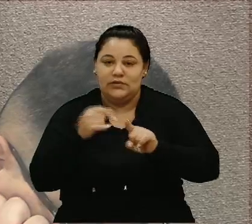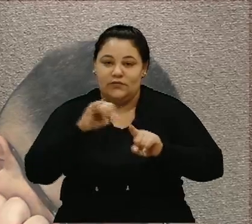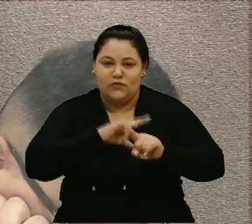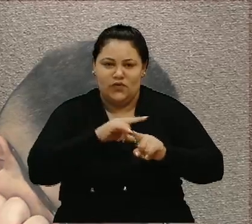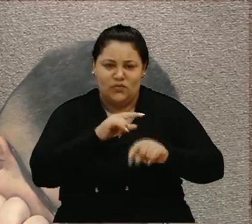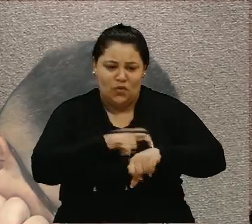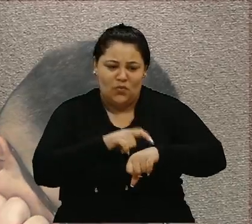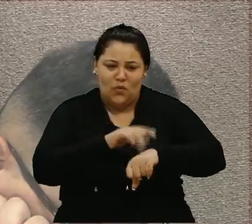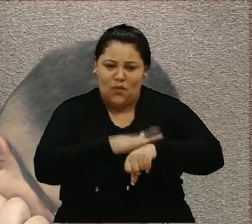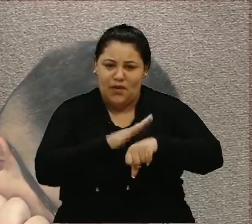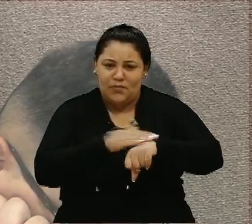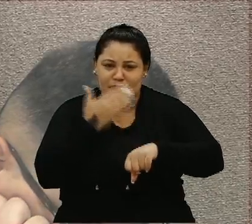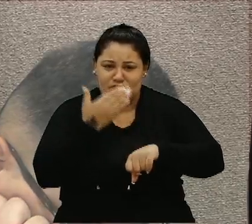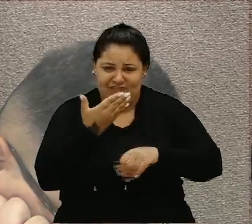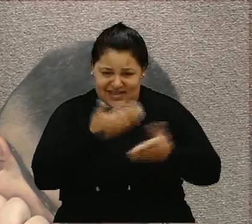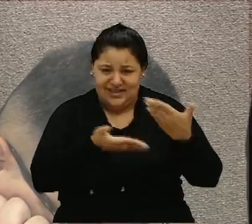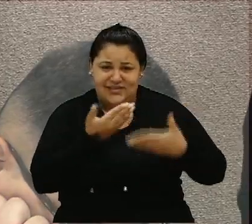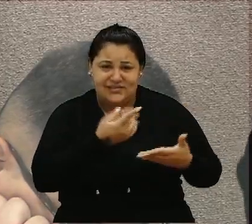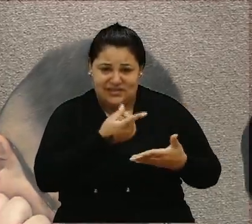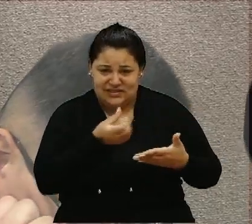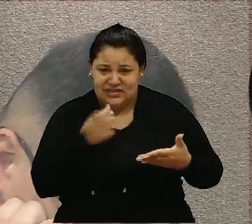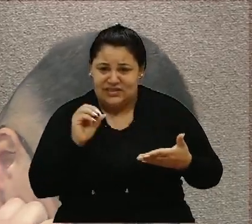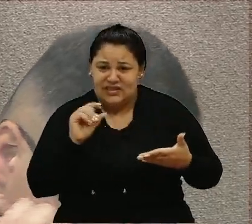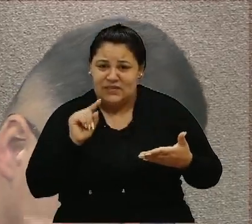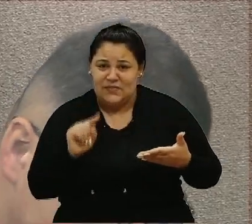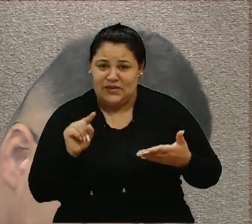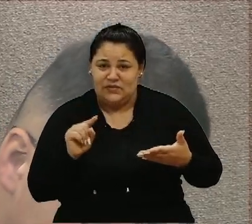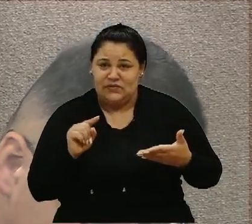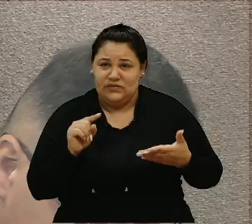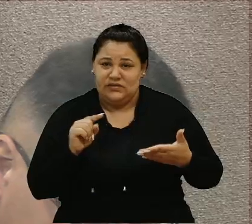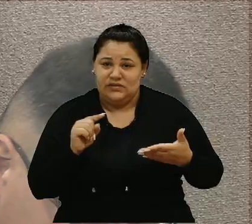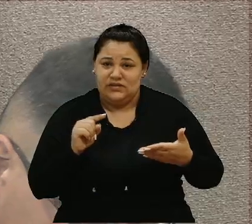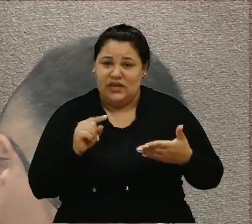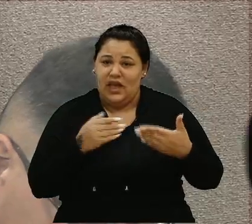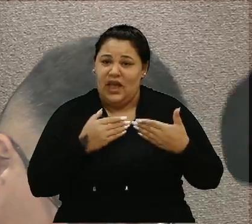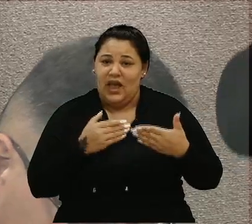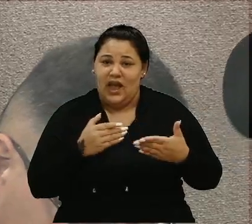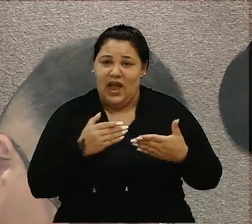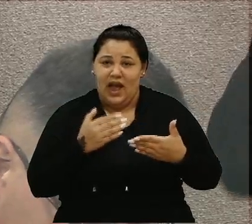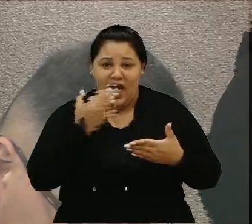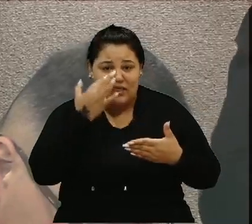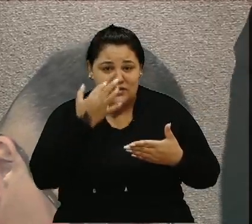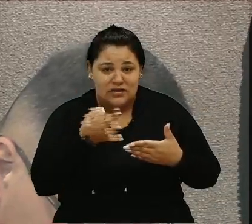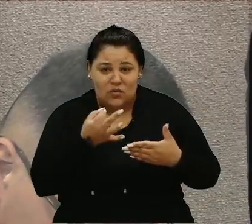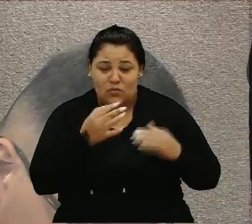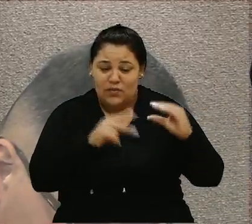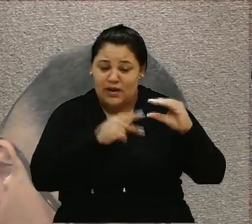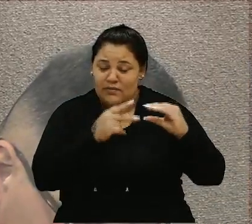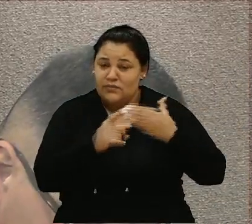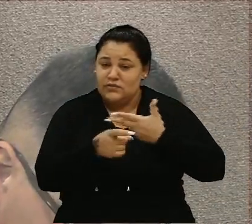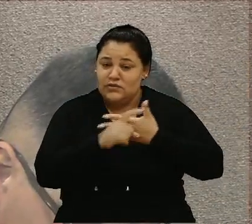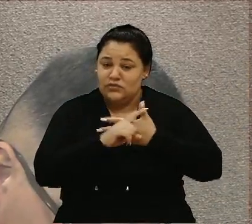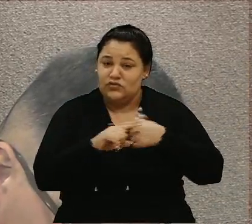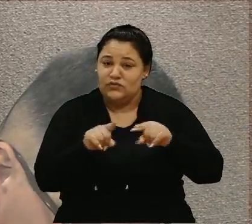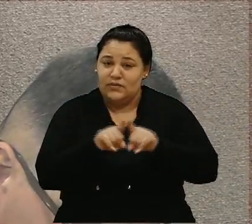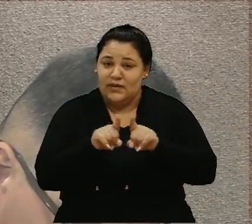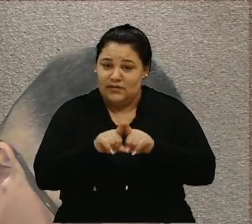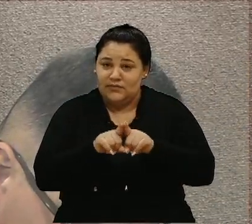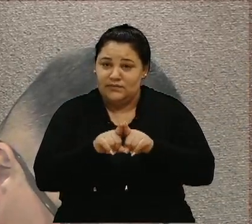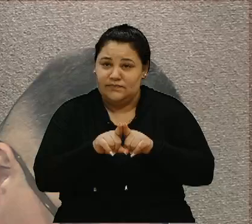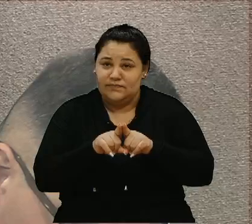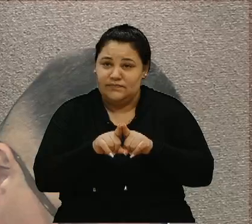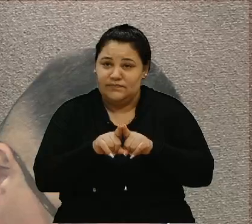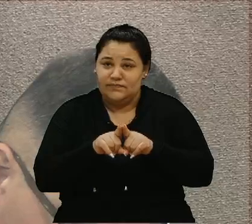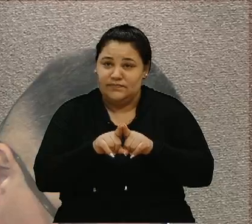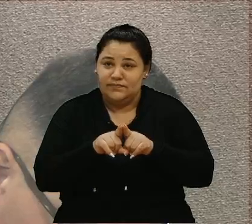que vai atender esses 160 mil? Aí eu abro um alerta para essa Câmara de Vereadores e para o Executivo também. A respeito